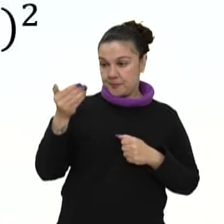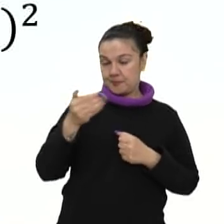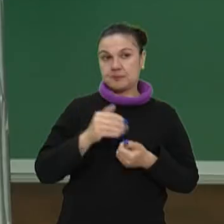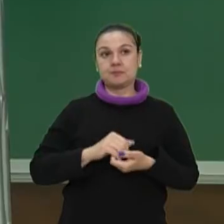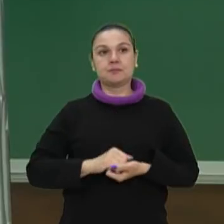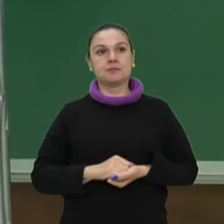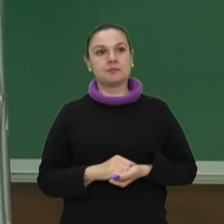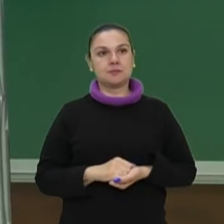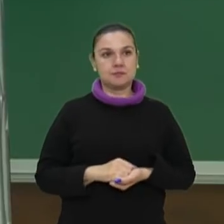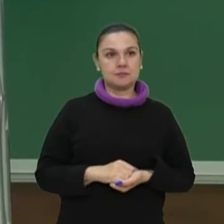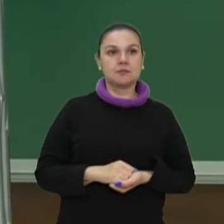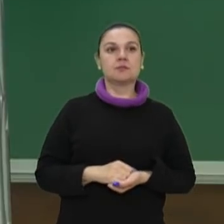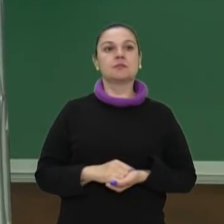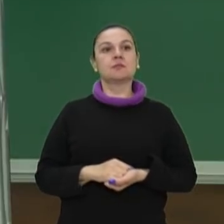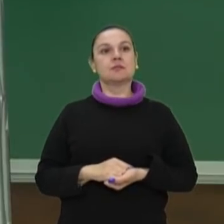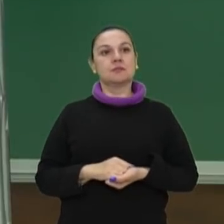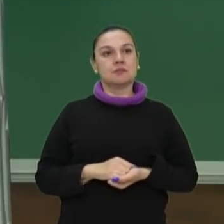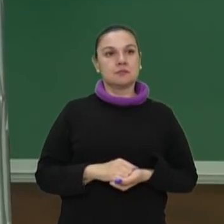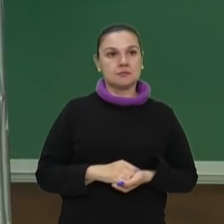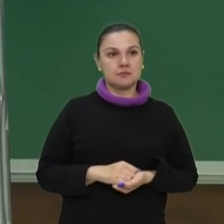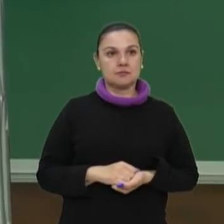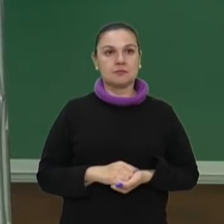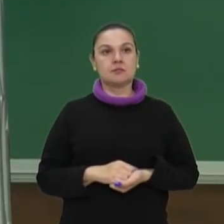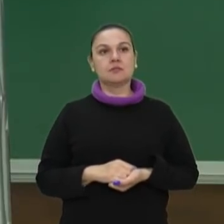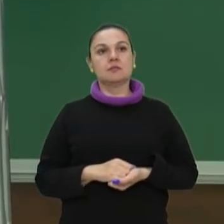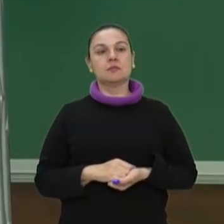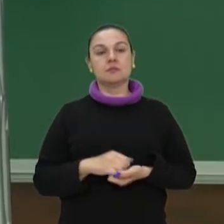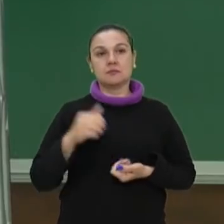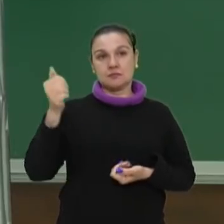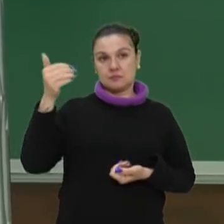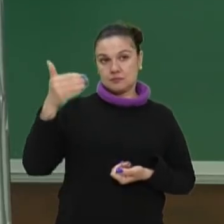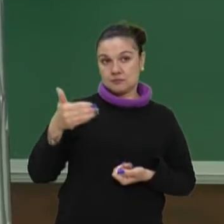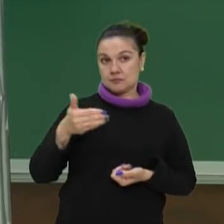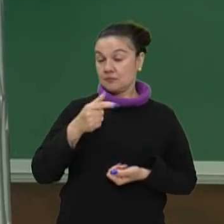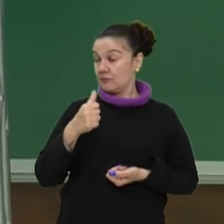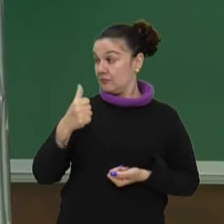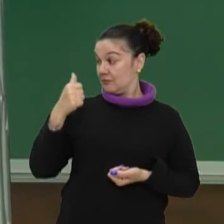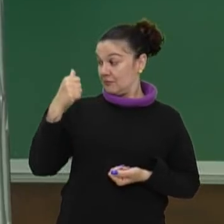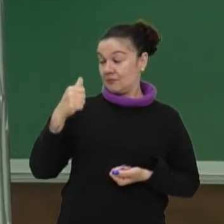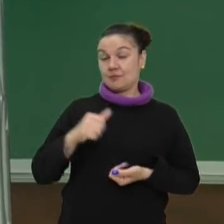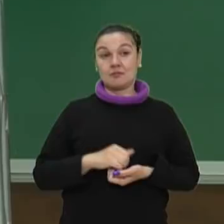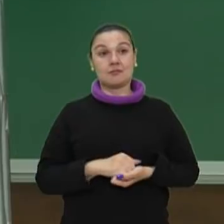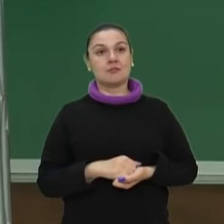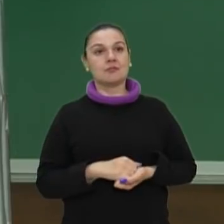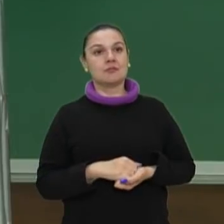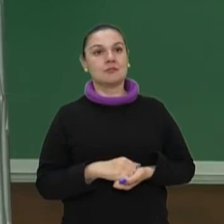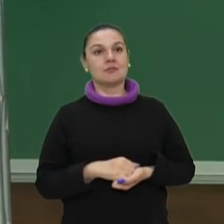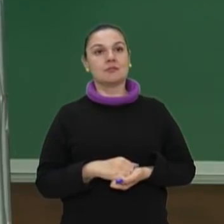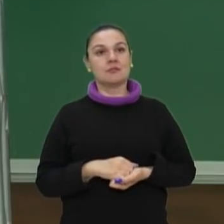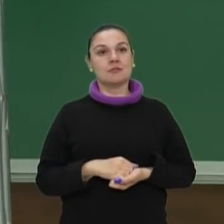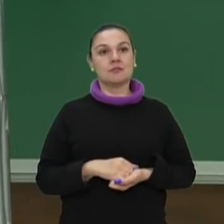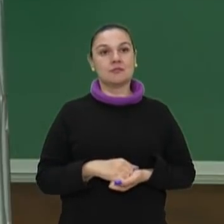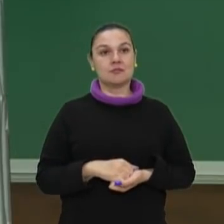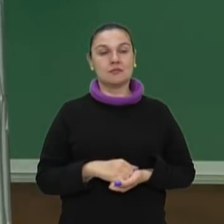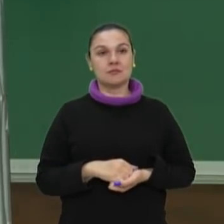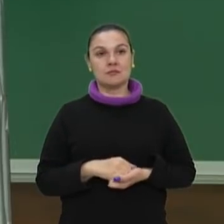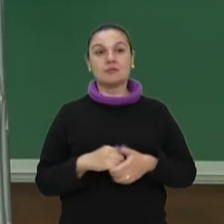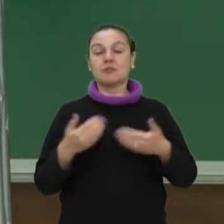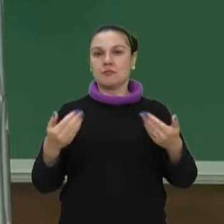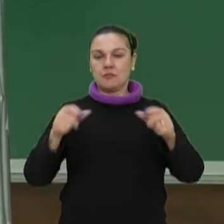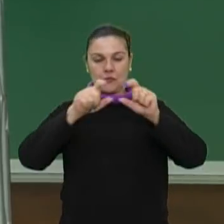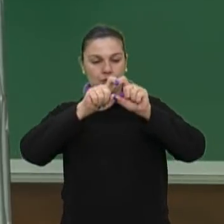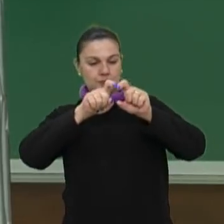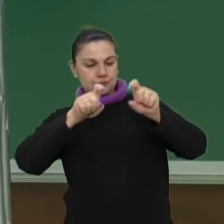P foi X1, no lugar do Q, X2, no lugar desse P foi X1, no lugar desse P foi X1, no lugar desse Q, X2, no lugar daquele